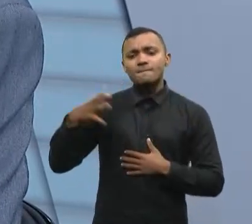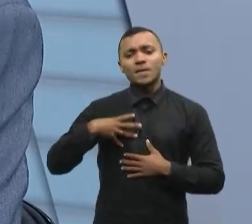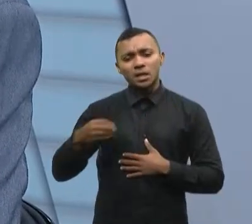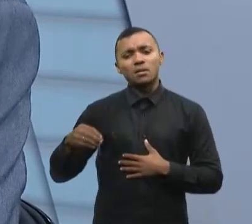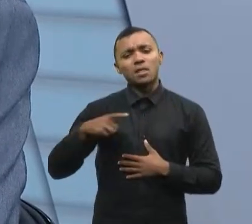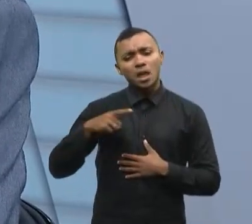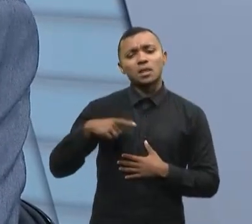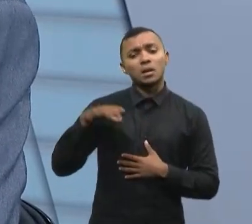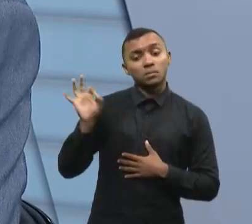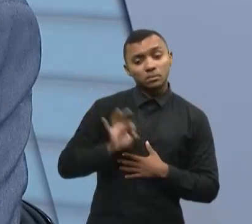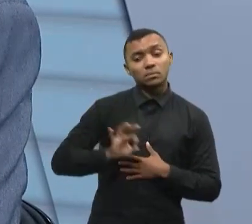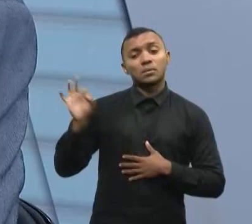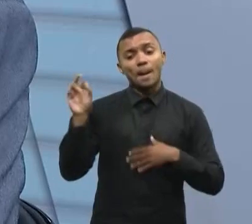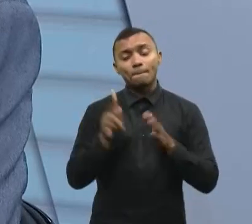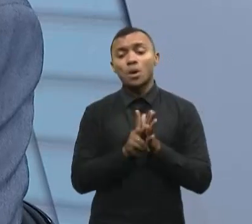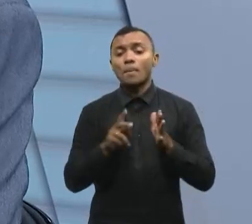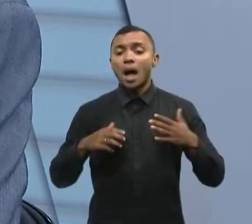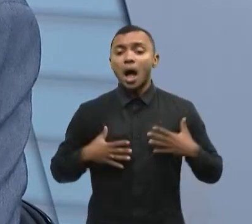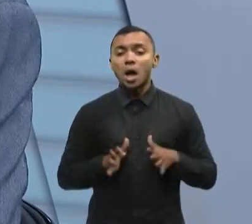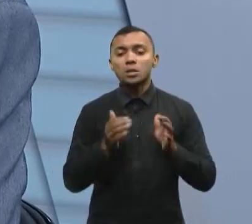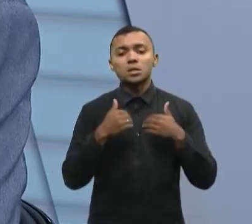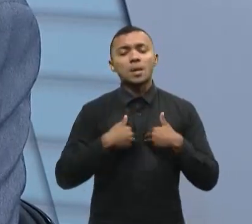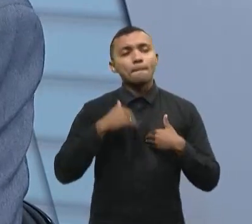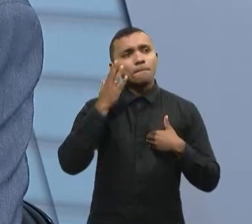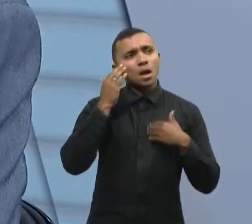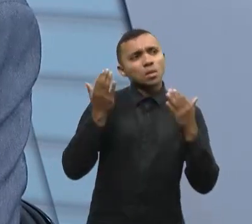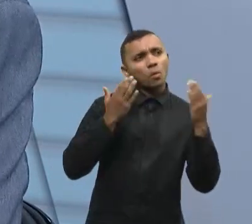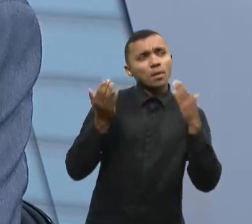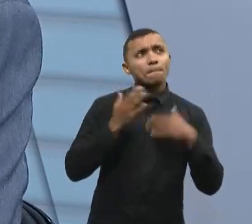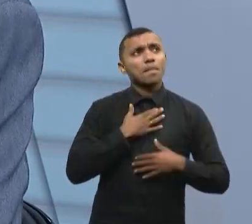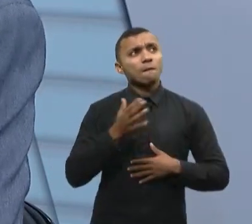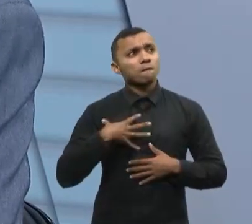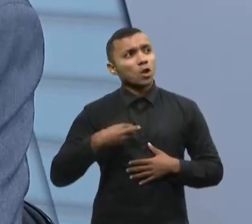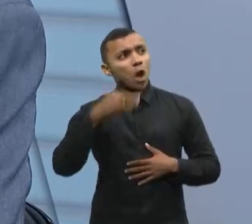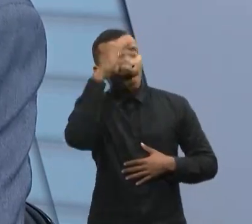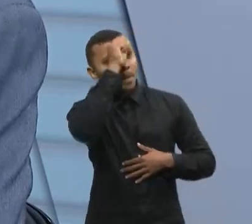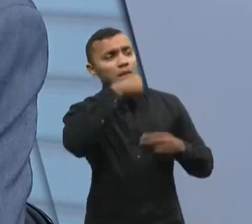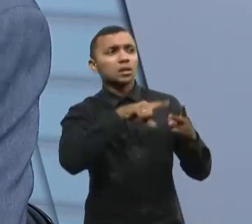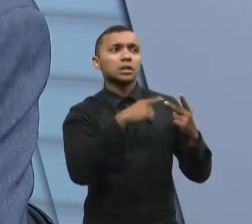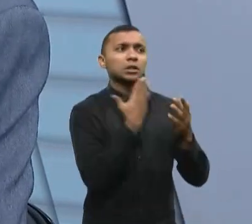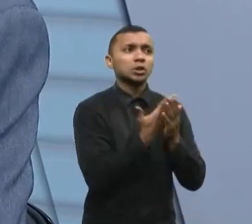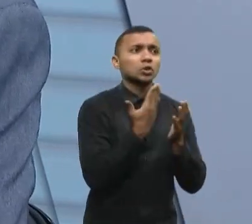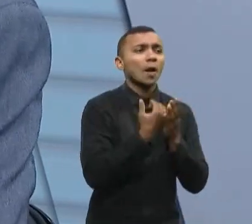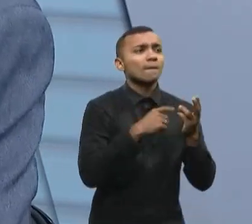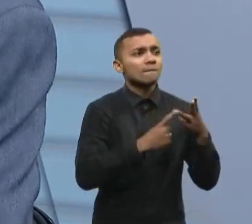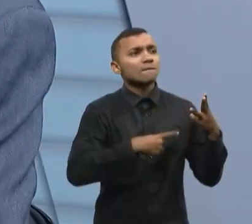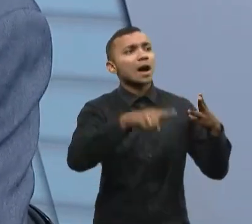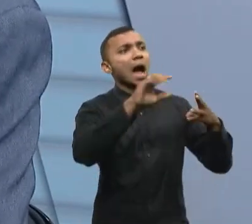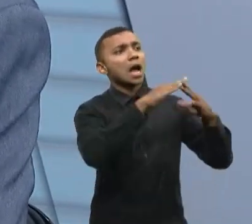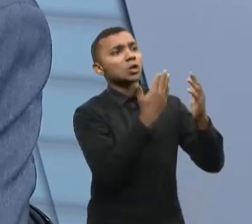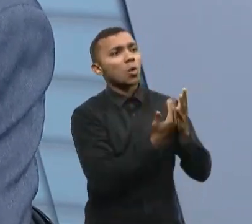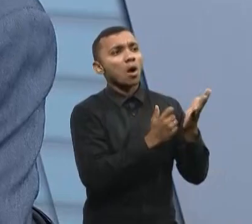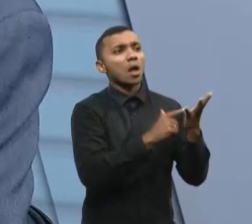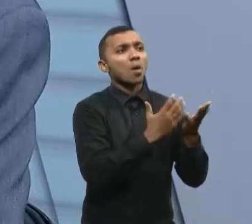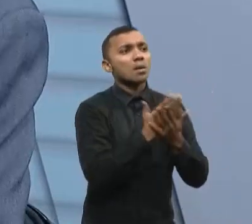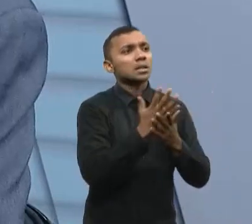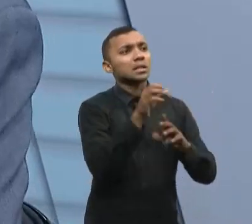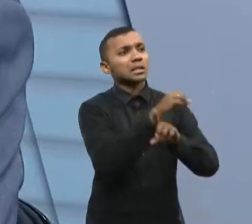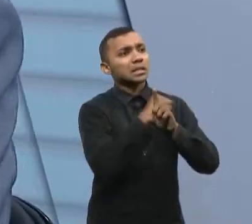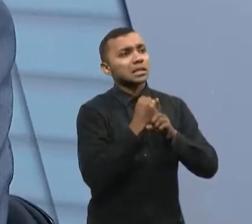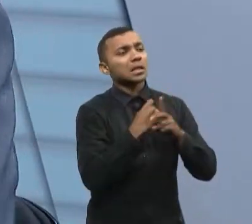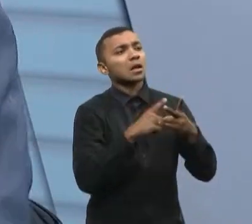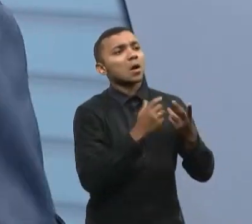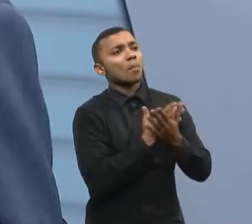um transtorno do autismo. E aí qual é a primeira dúvida? Meu filho vai aprender? Meu filho vai estudar? Meu filho vai para a escola? Meu filho vai socializar? Meu filho vai